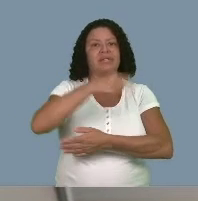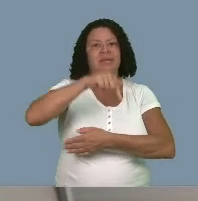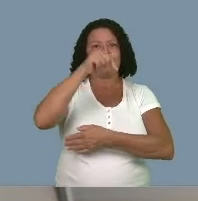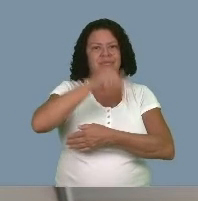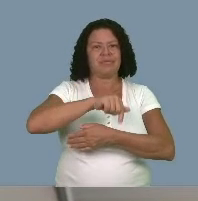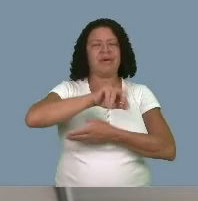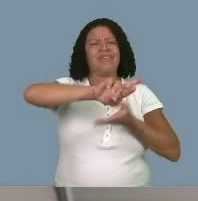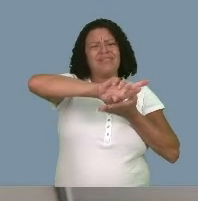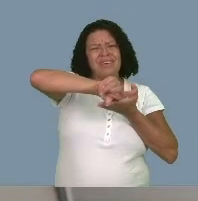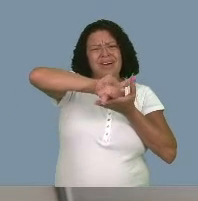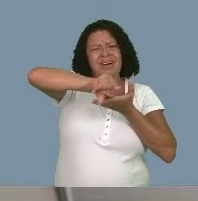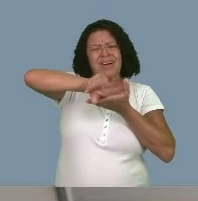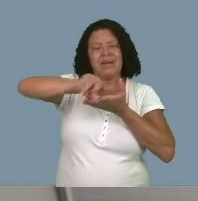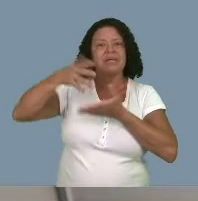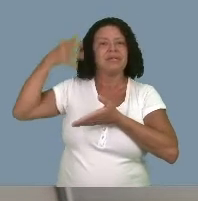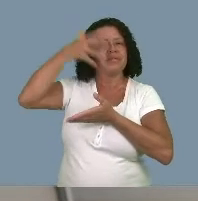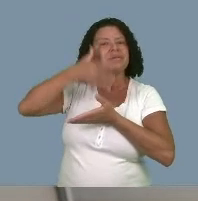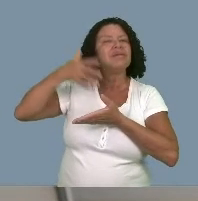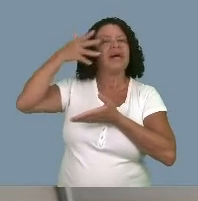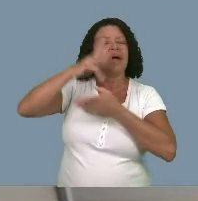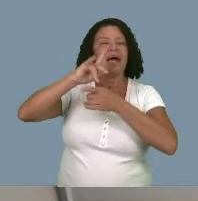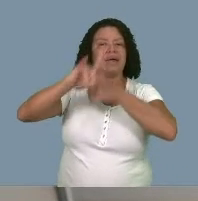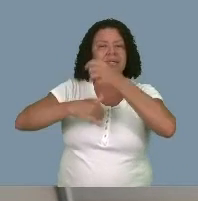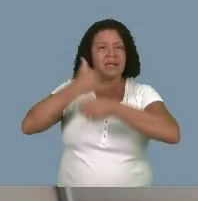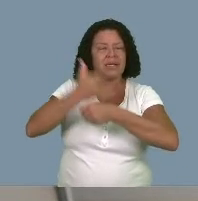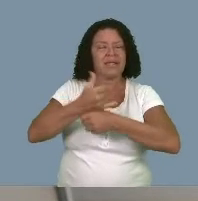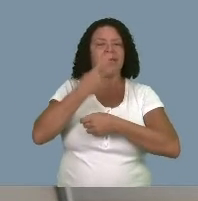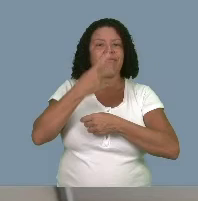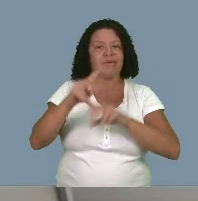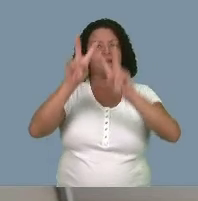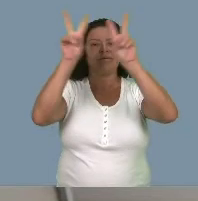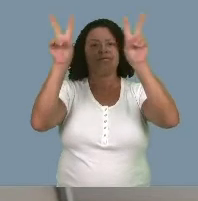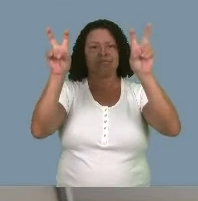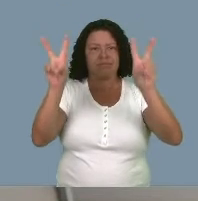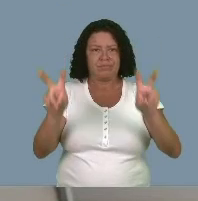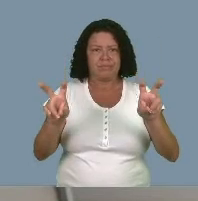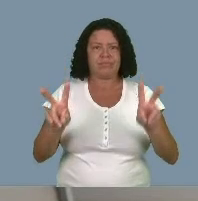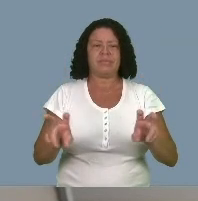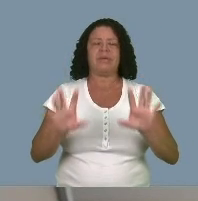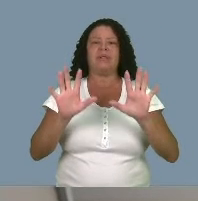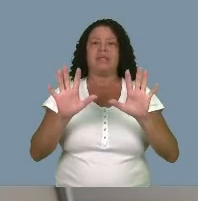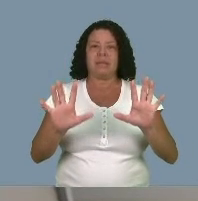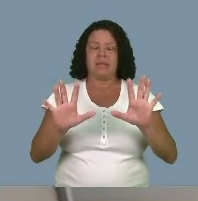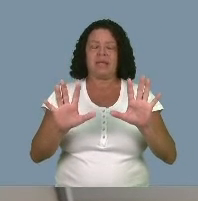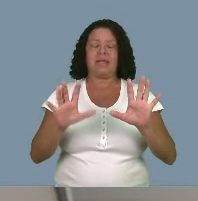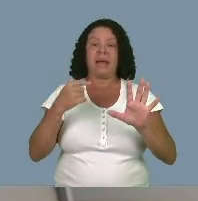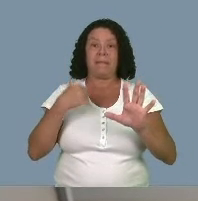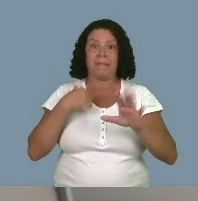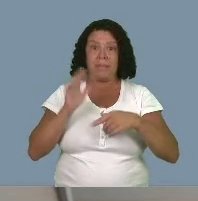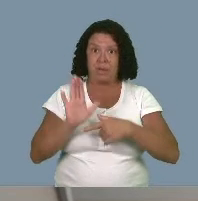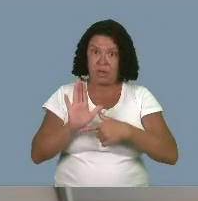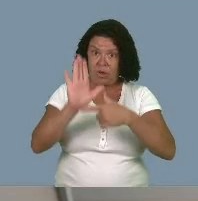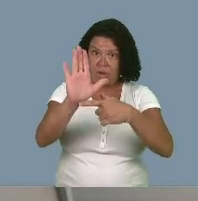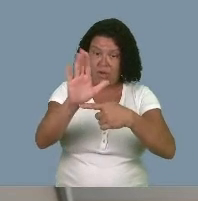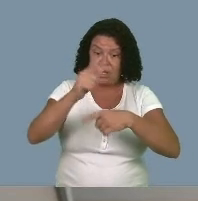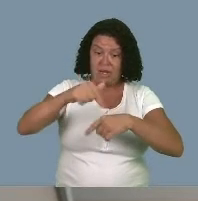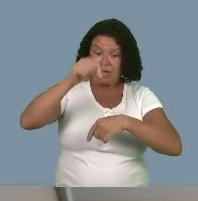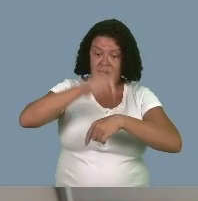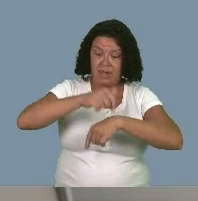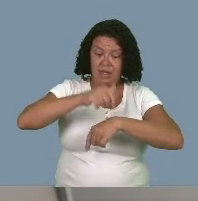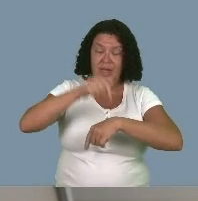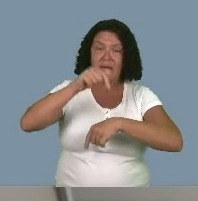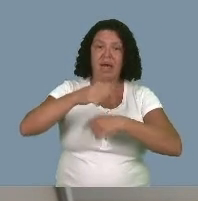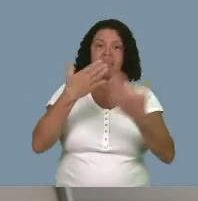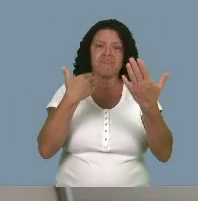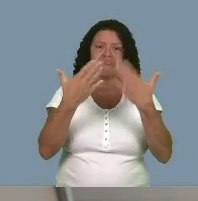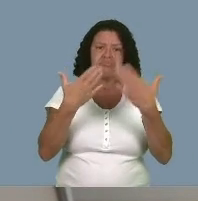várias palestras na internet falam sobre esse tema, né? Mas a minha contribuição nesse momento é conversar